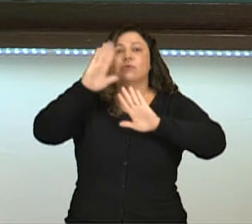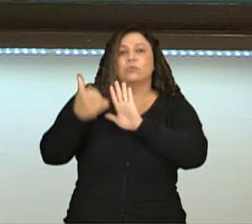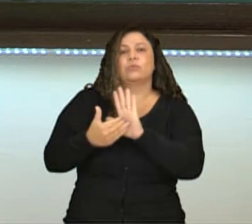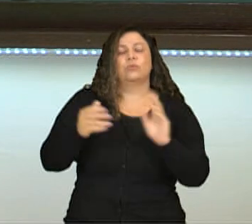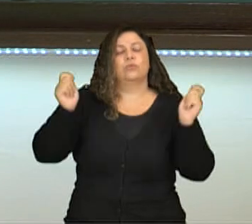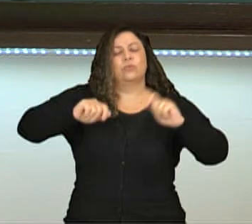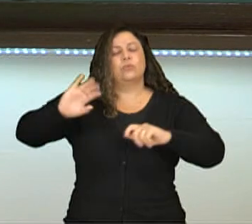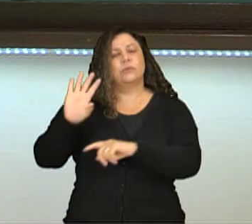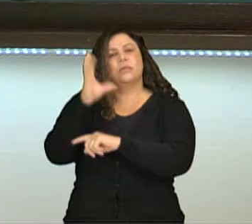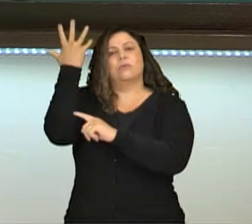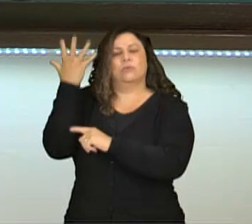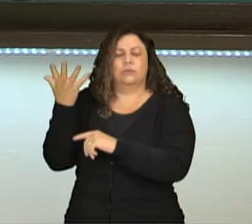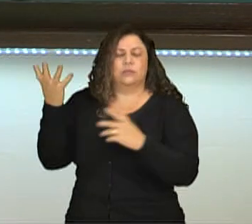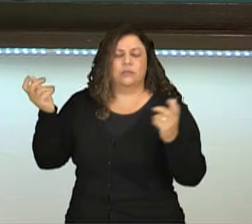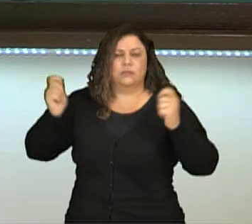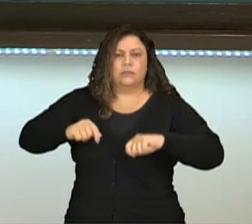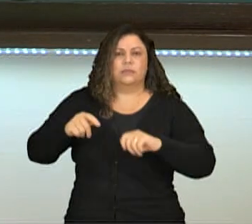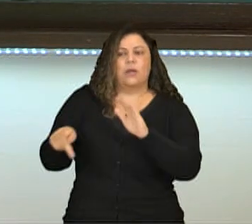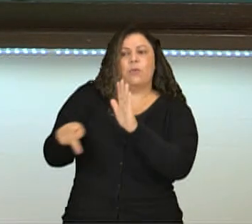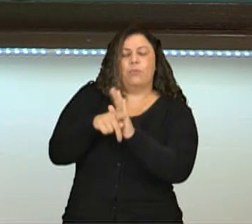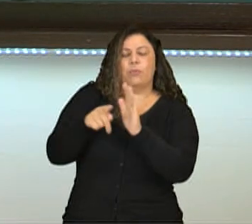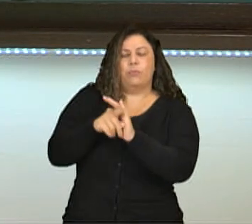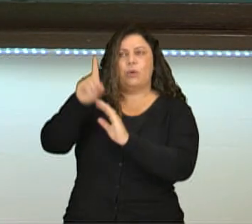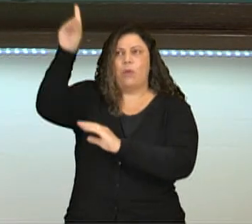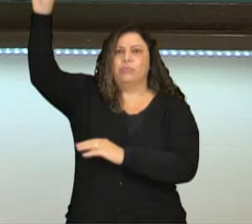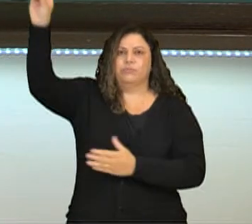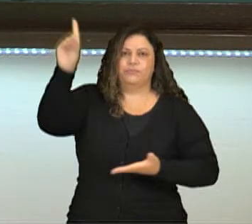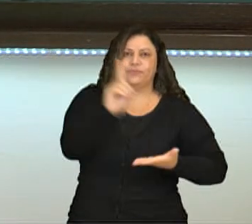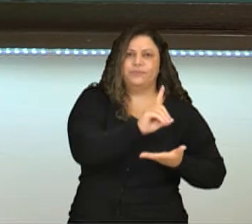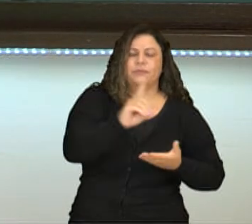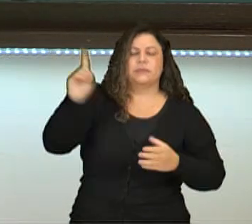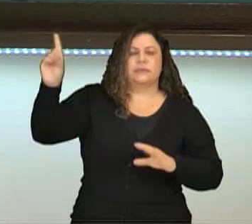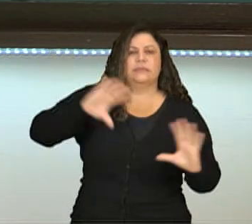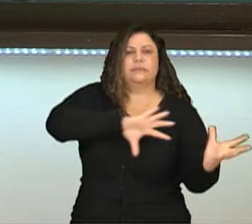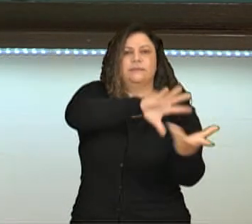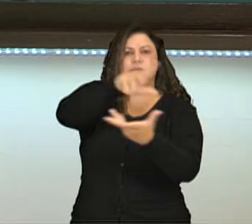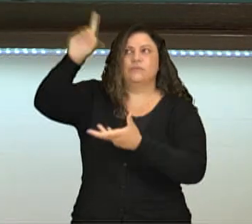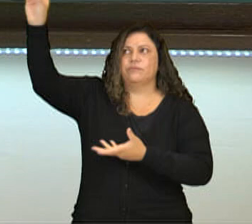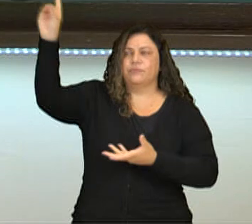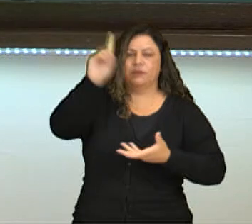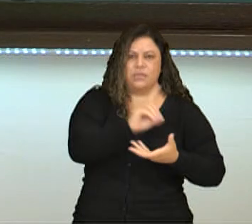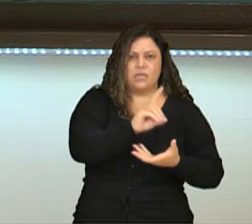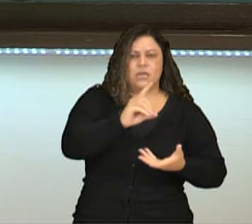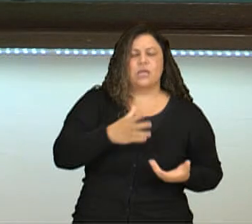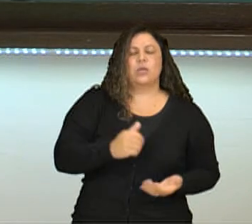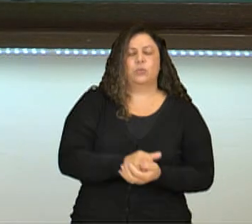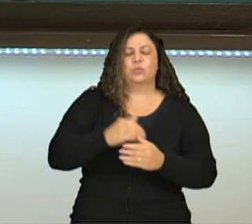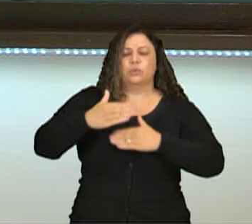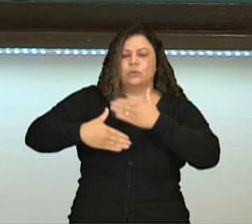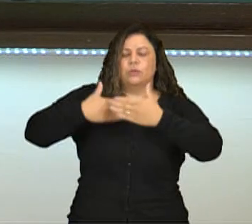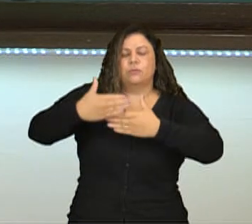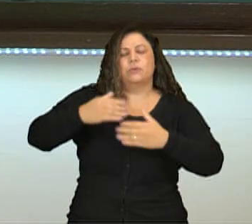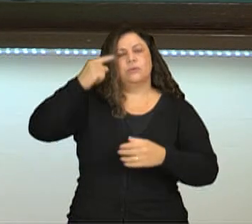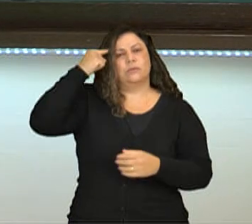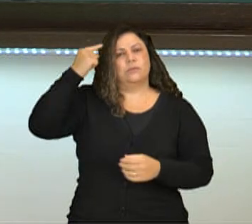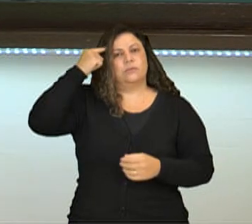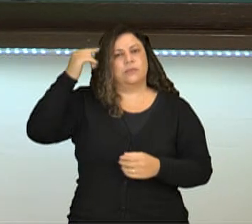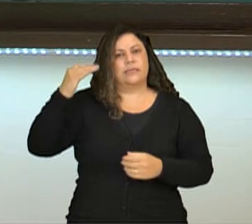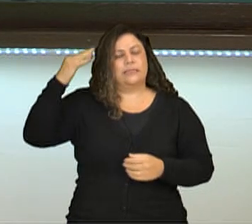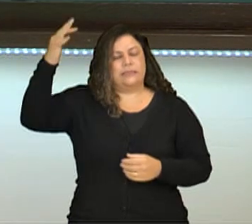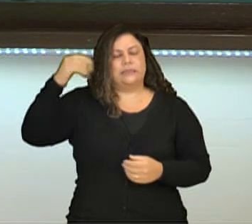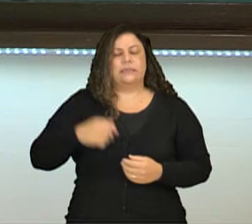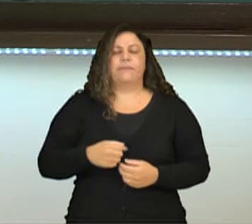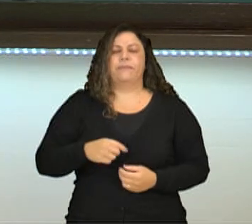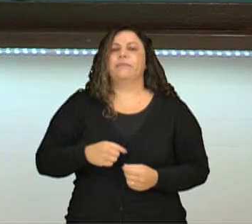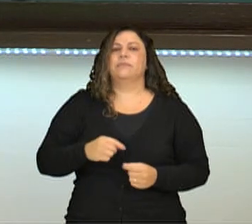acontecia em função de Deus. Já a partir do pensamento antropocentrista, o